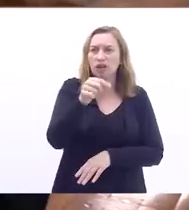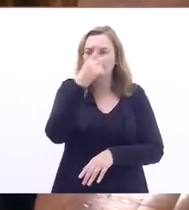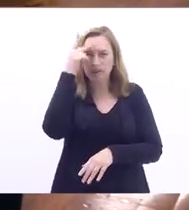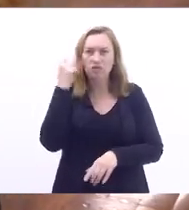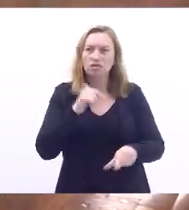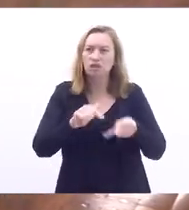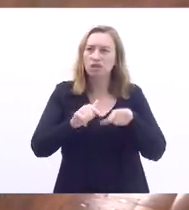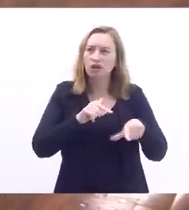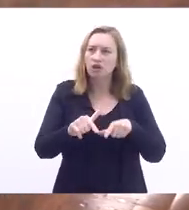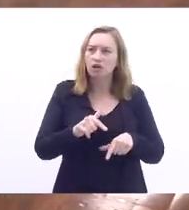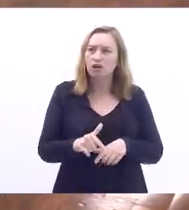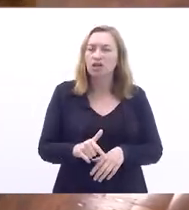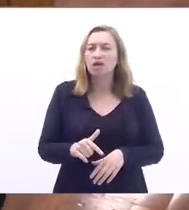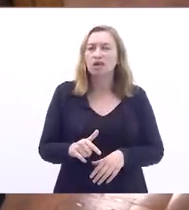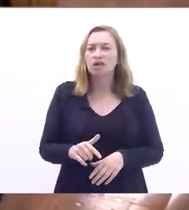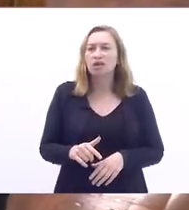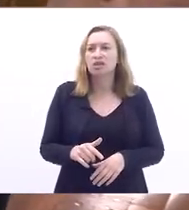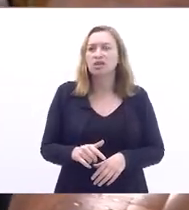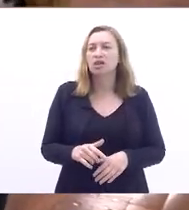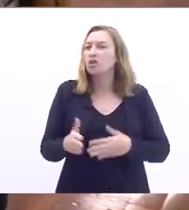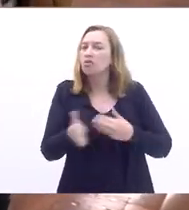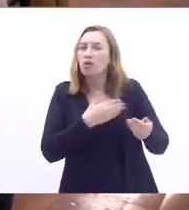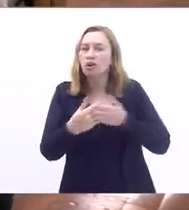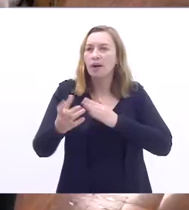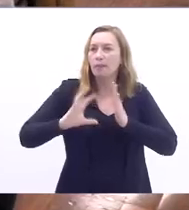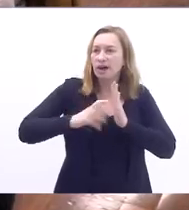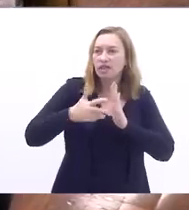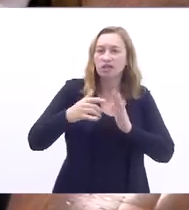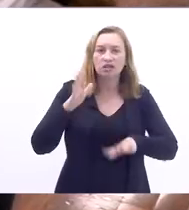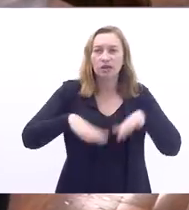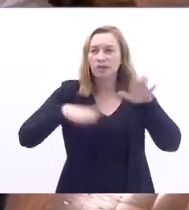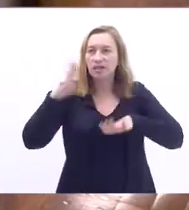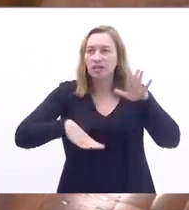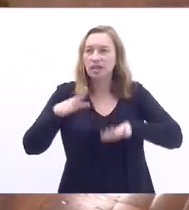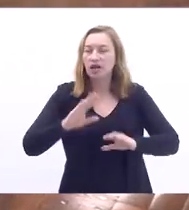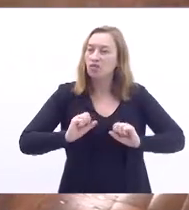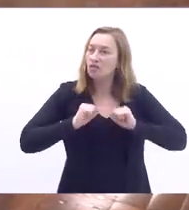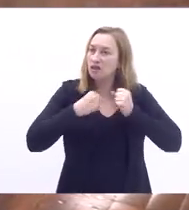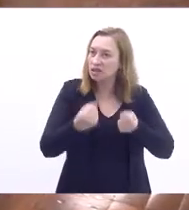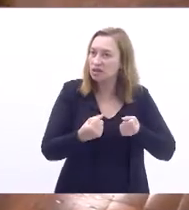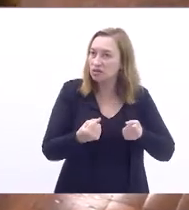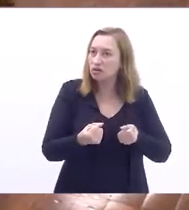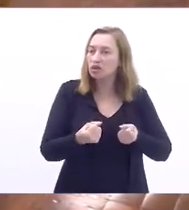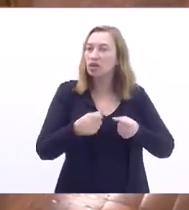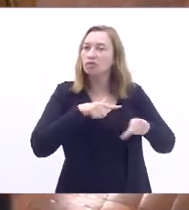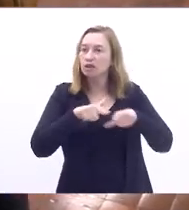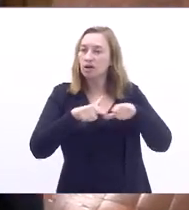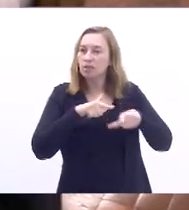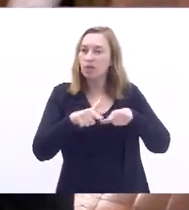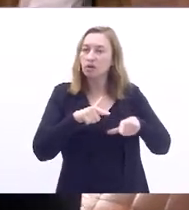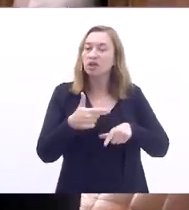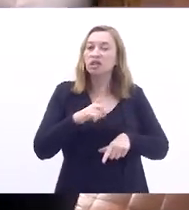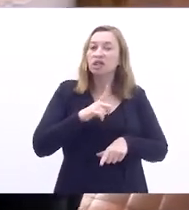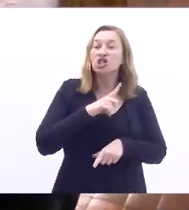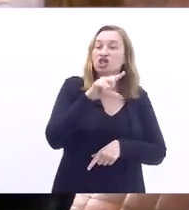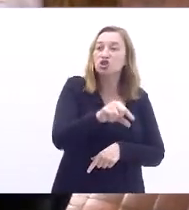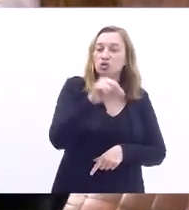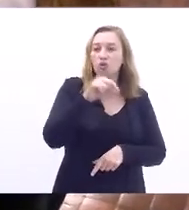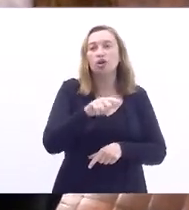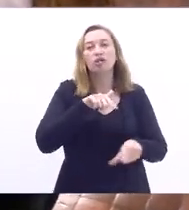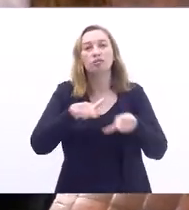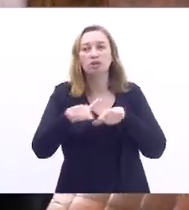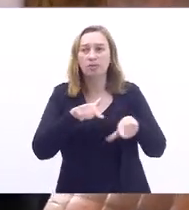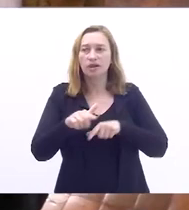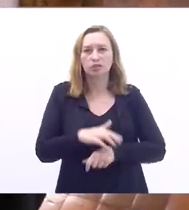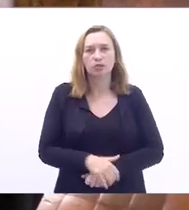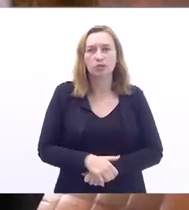trabalhador seja ele oposição ou situação Então vamos fazer a força-tarefa que ele falou ter uma opção pelo